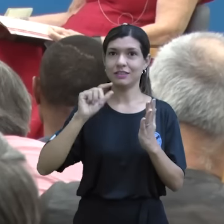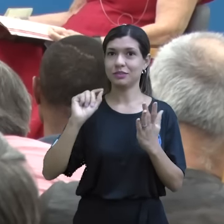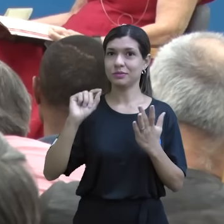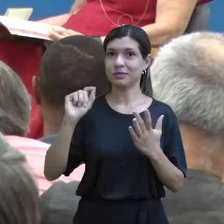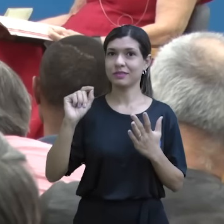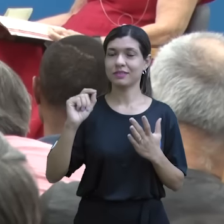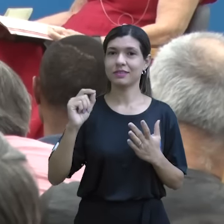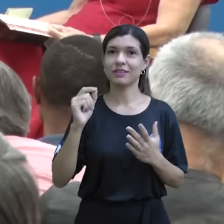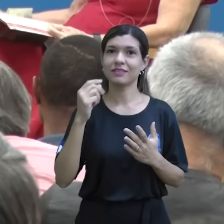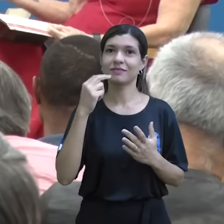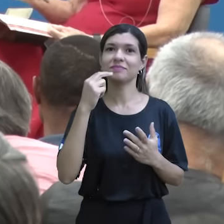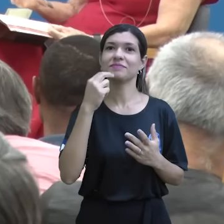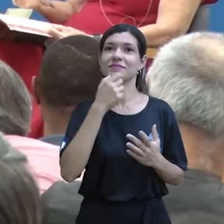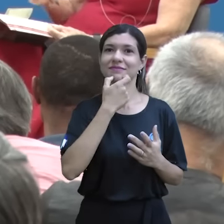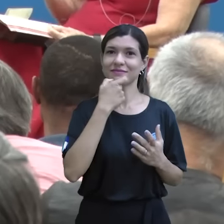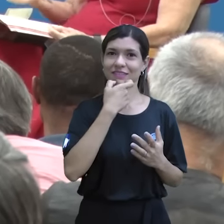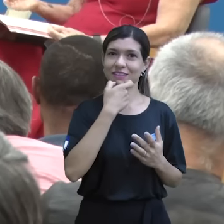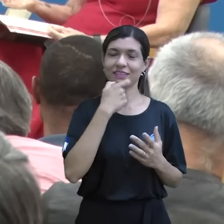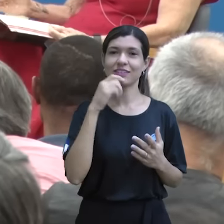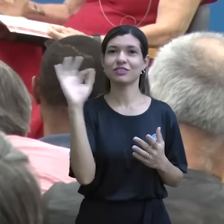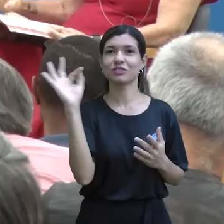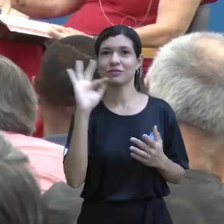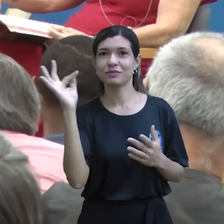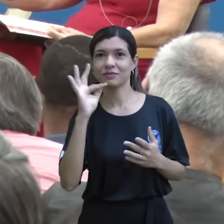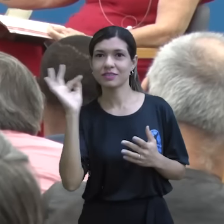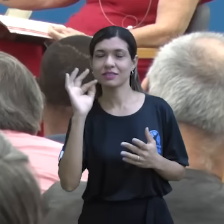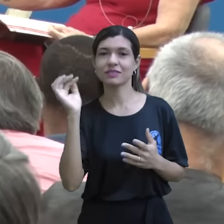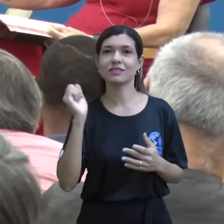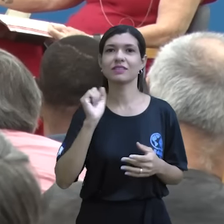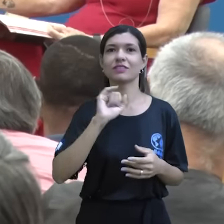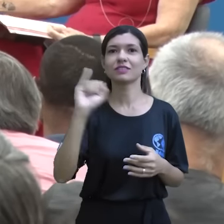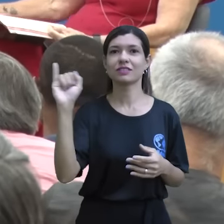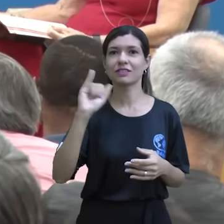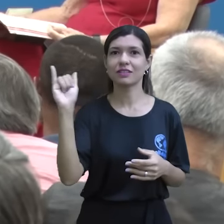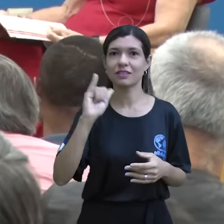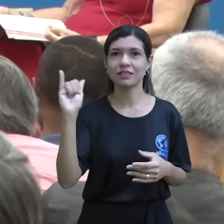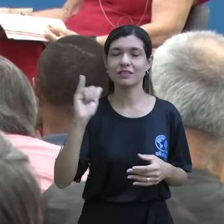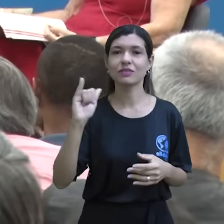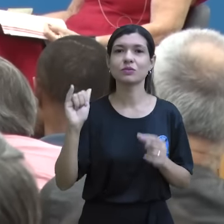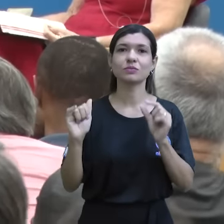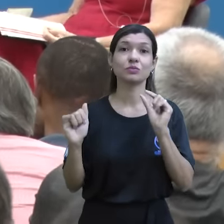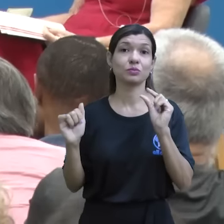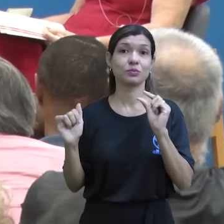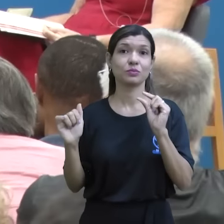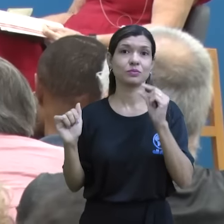Ele tem obras, espanhol e algum latim. E javanês, né?